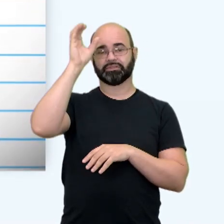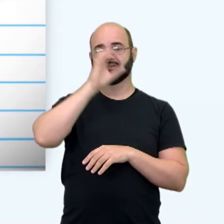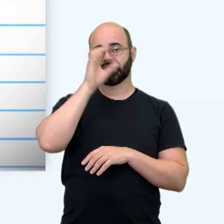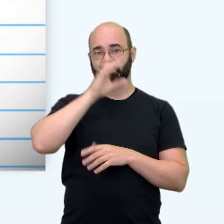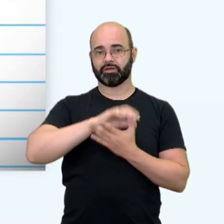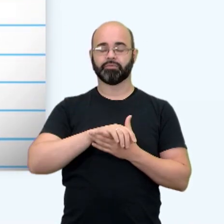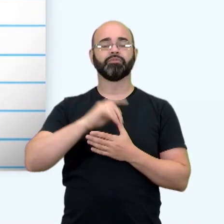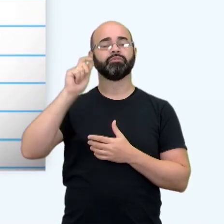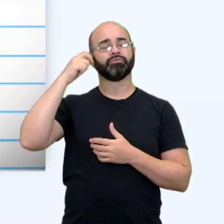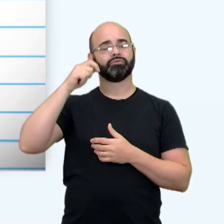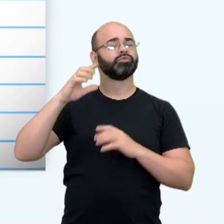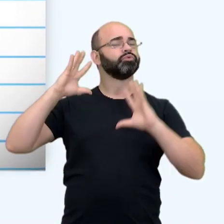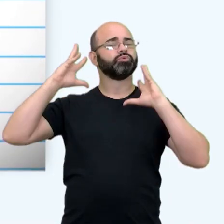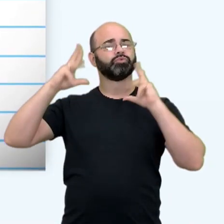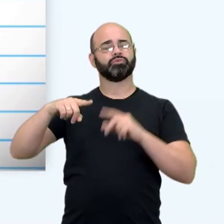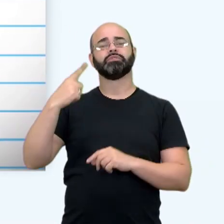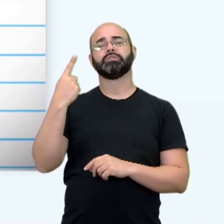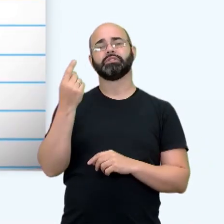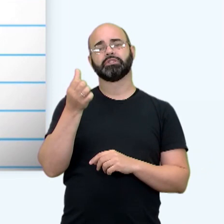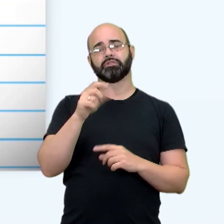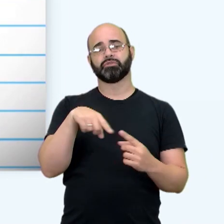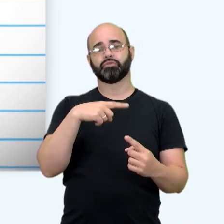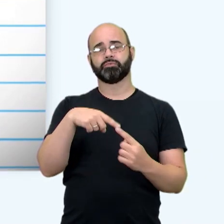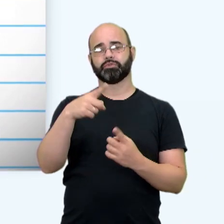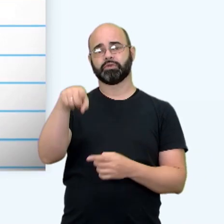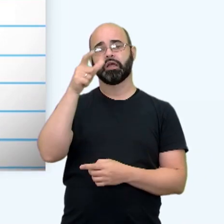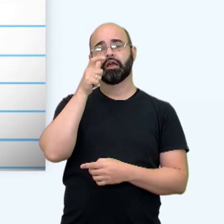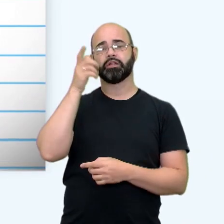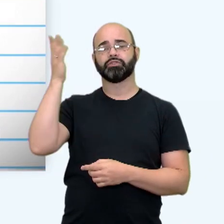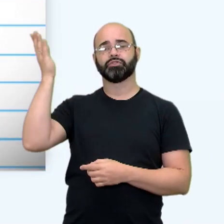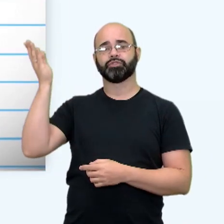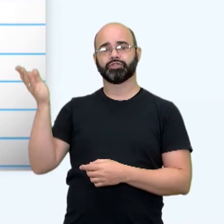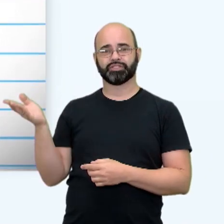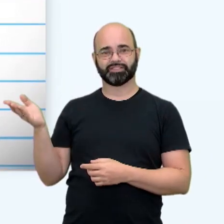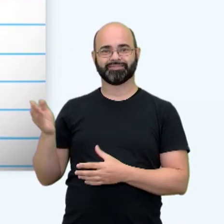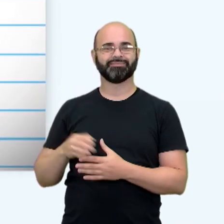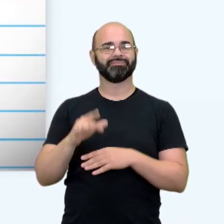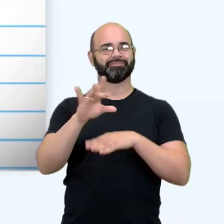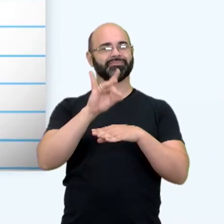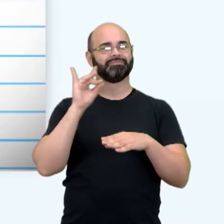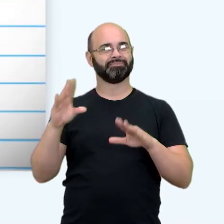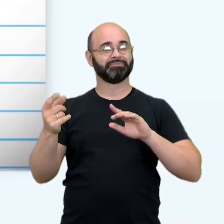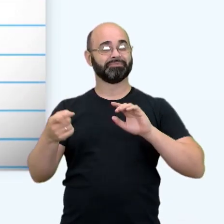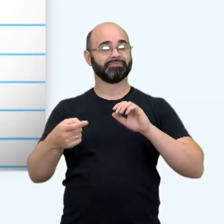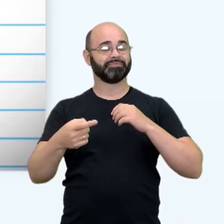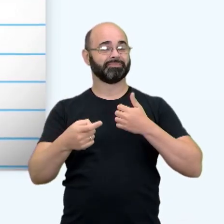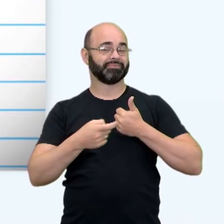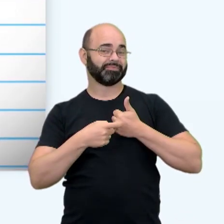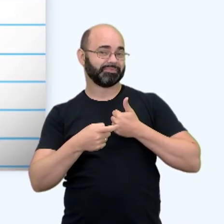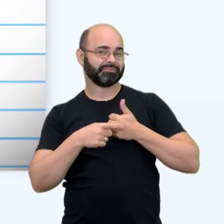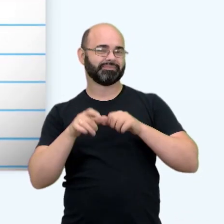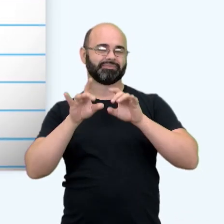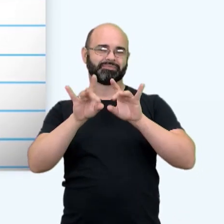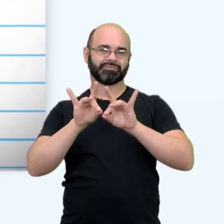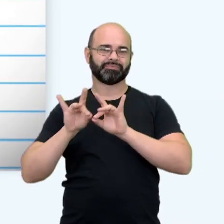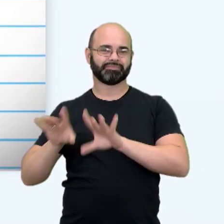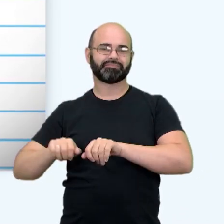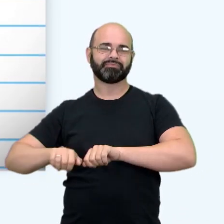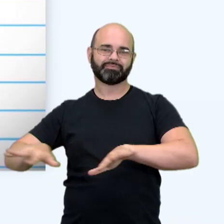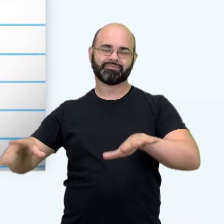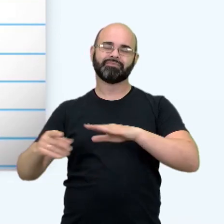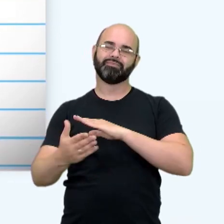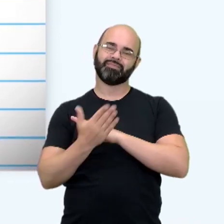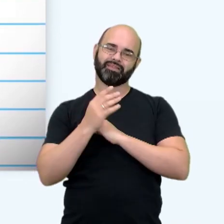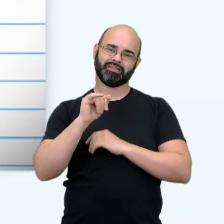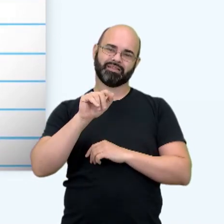de ver os vídeos sobre os outros 16 objetivos no nosso canal, curtir e compartilhar. Assim você ajudará o IBGE a disseminar informação